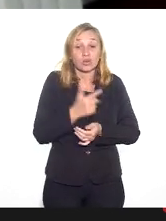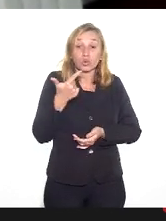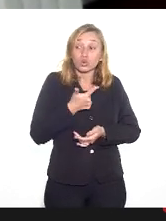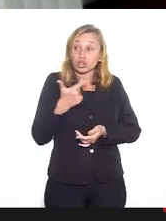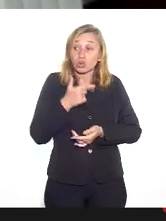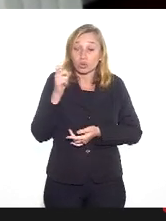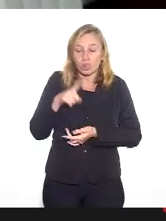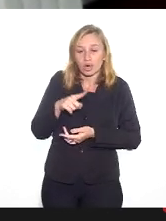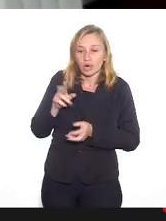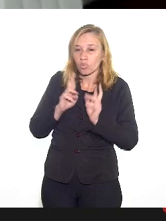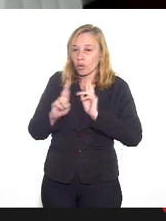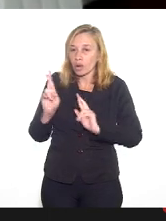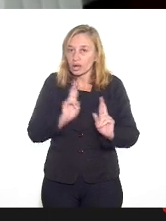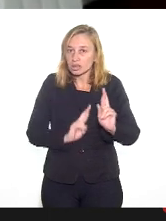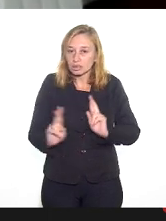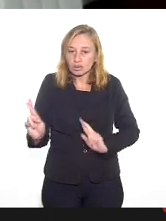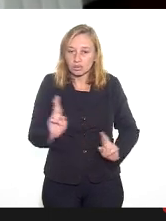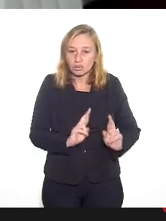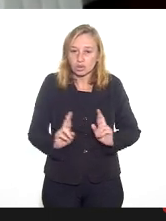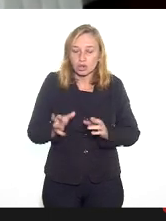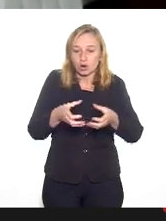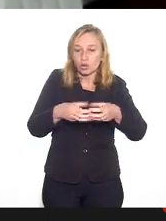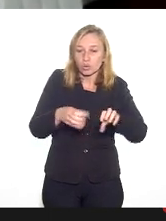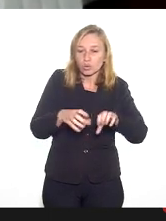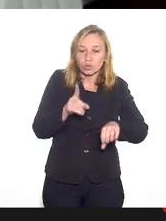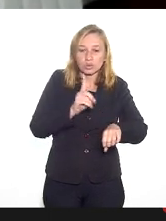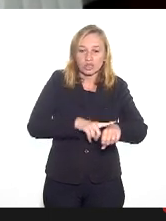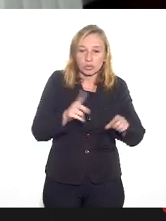questão é com relação aos concursos